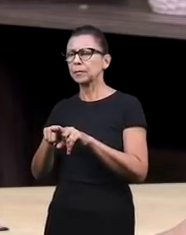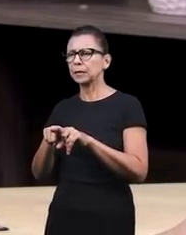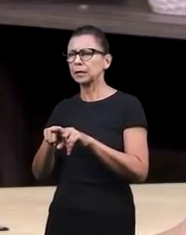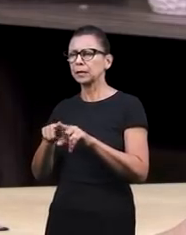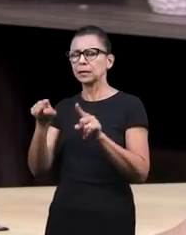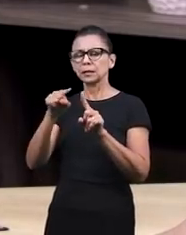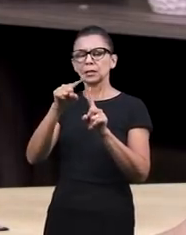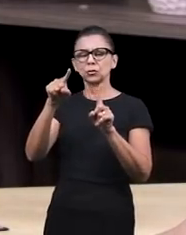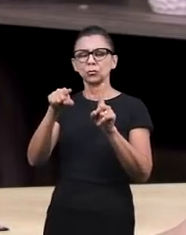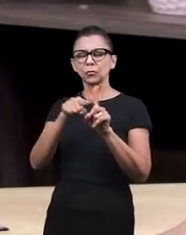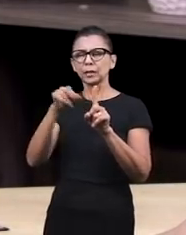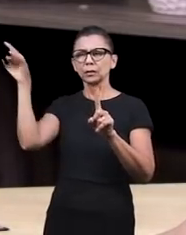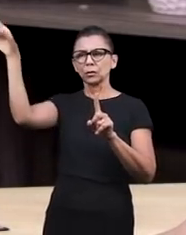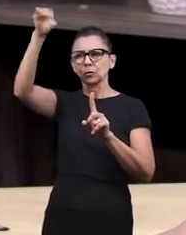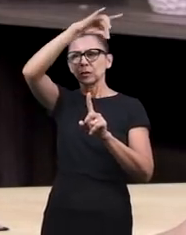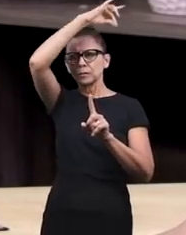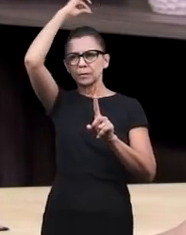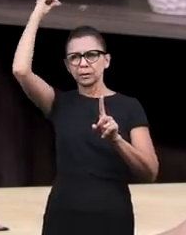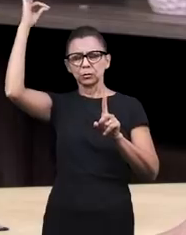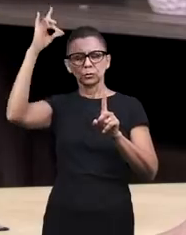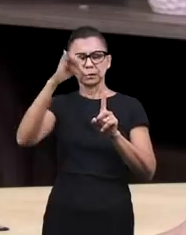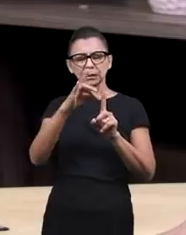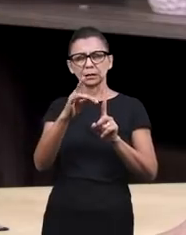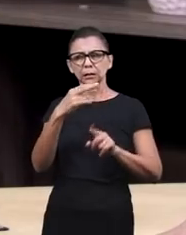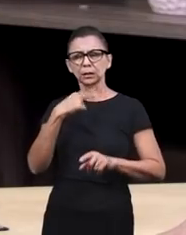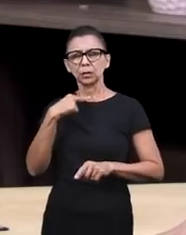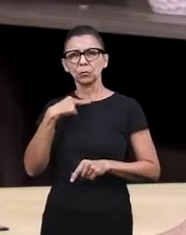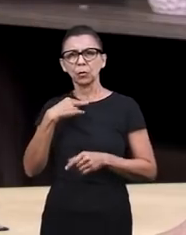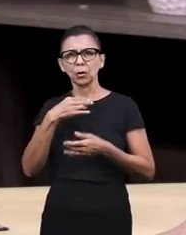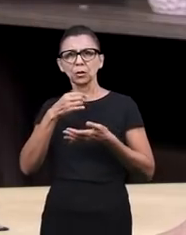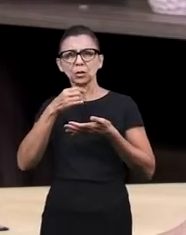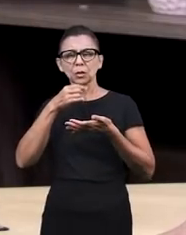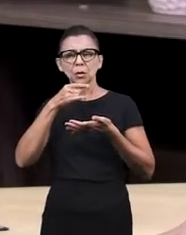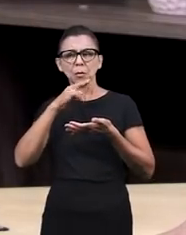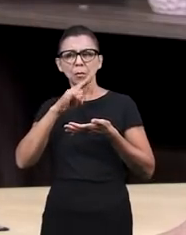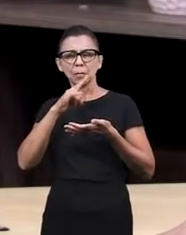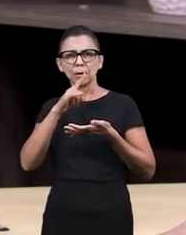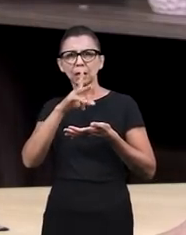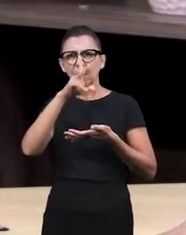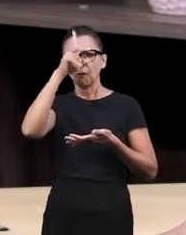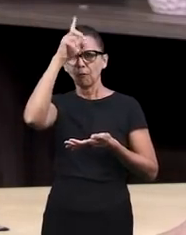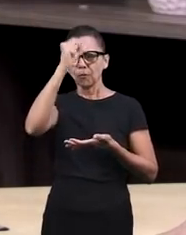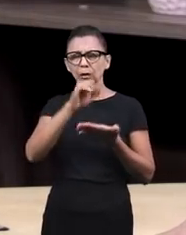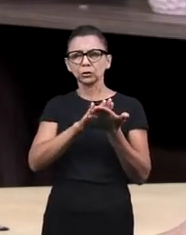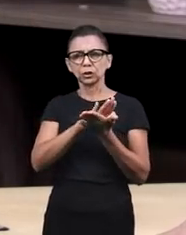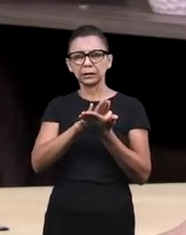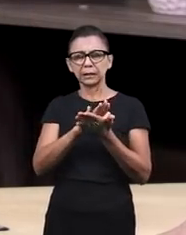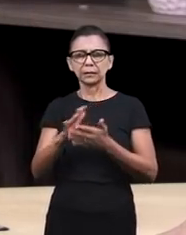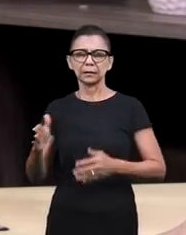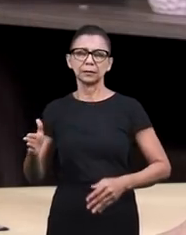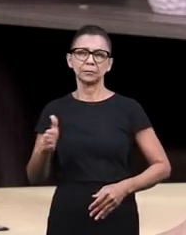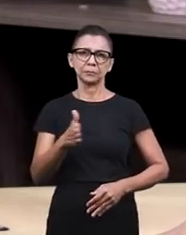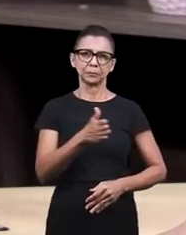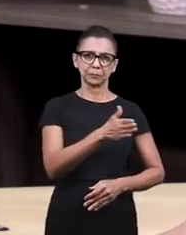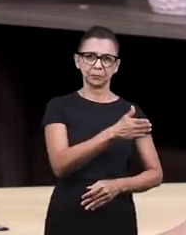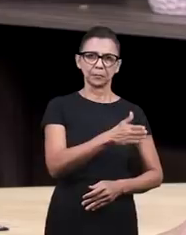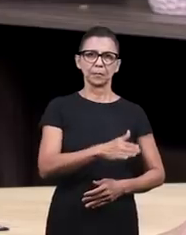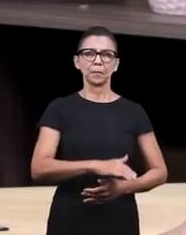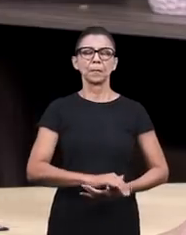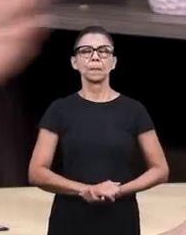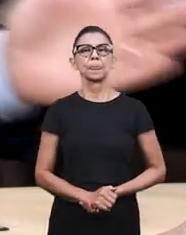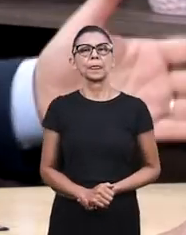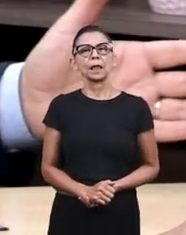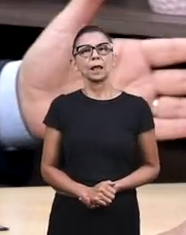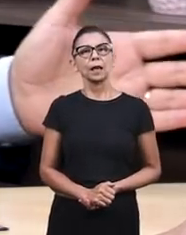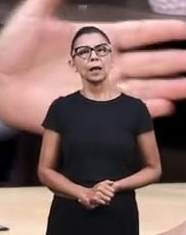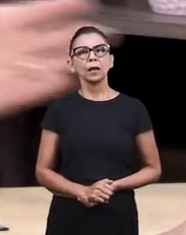ventre de sua mãe. Pastor Diniz, na edição anterior, nós tratamos sobre a operação do Espírito Santo